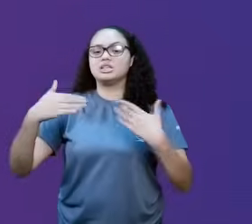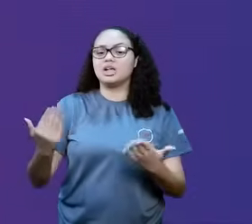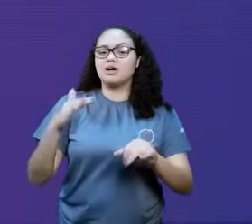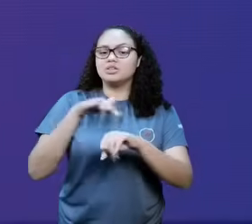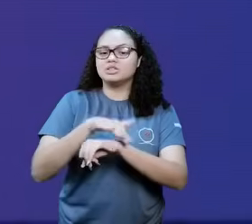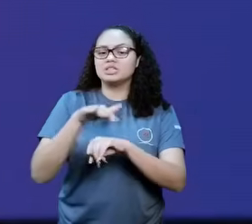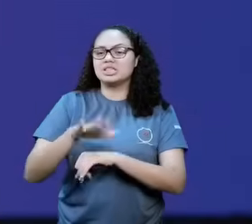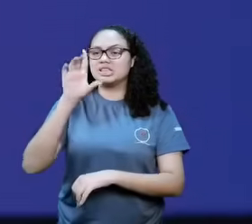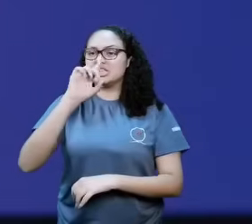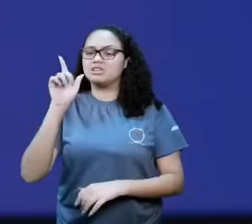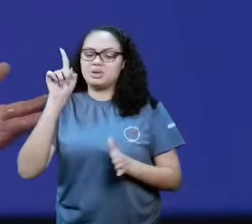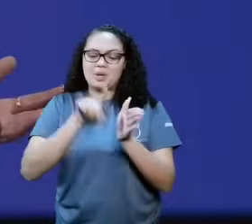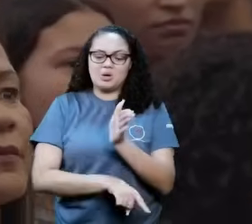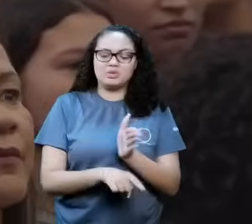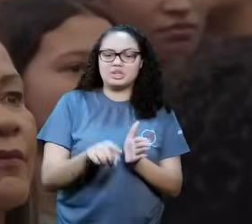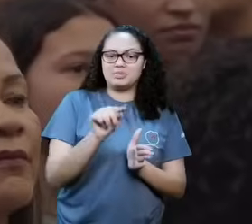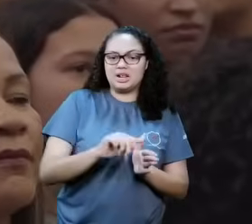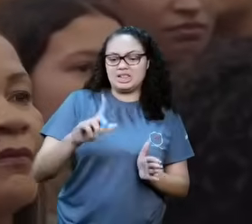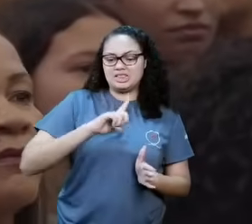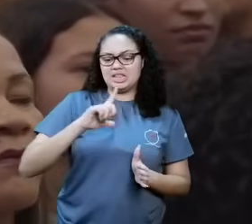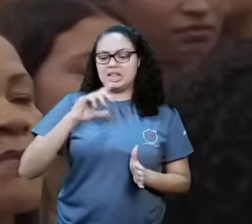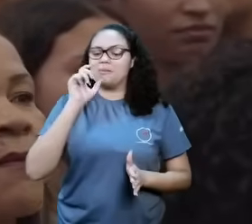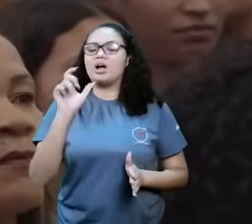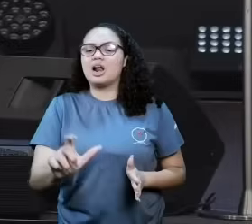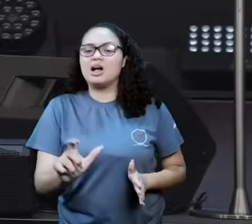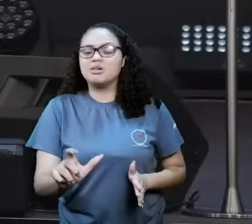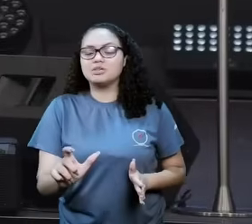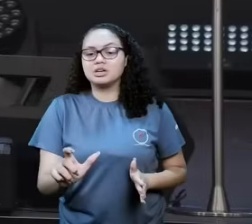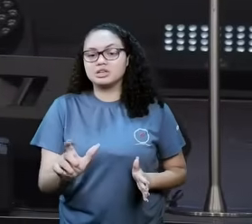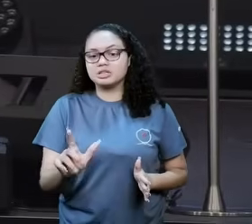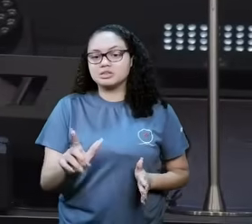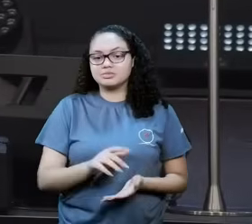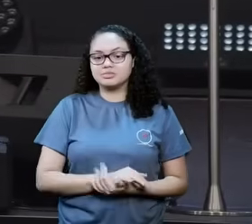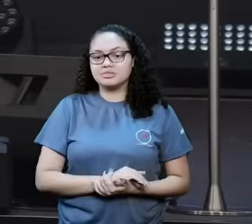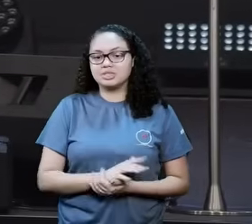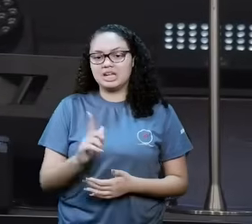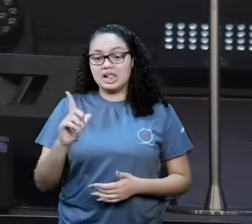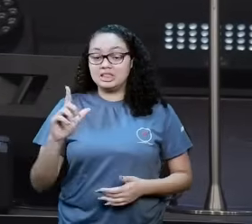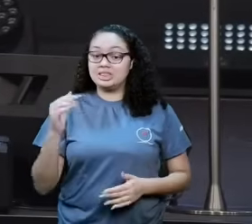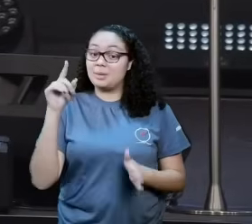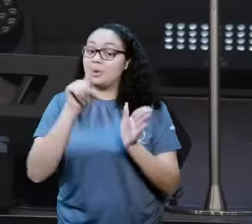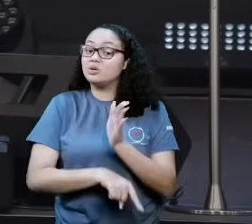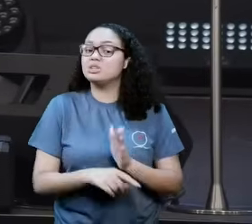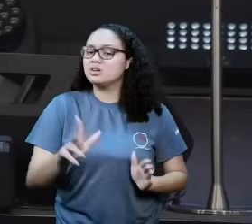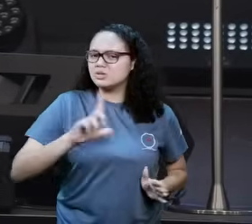Deus não está perguntando para mim se eu tenho palavra, Ele está perguntando para mim se eu tenho coragem.